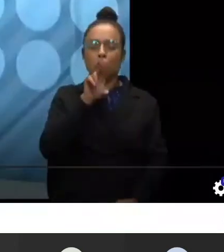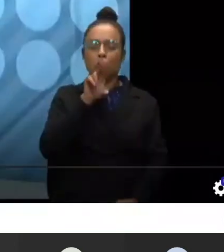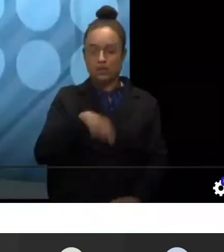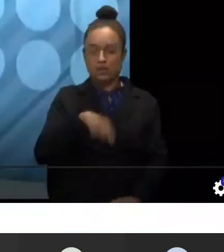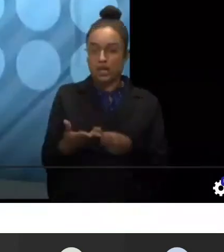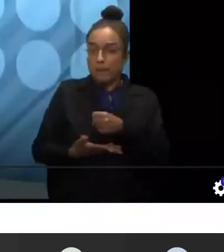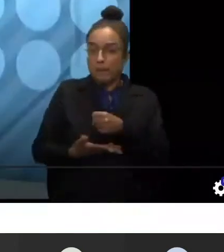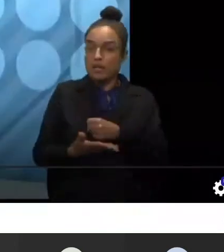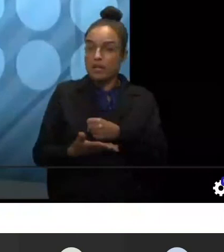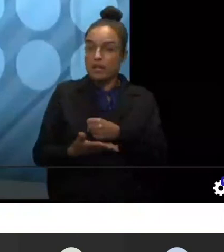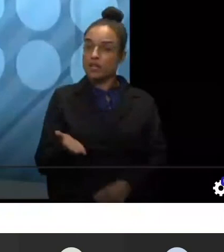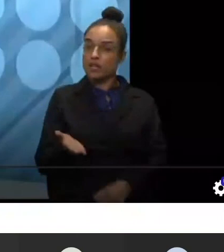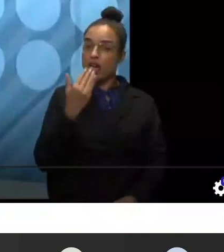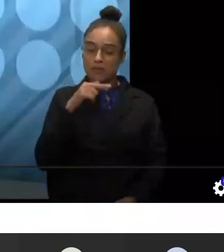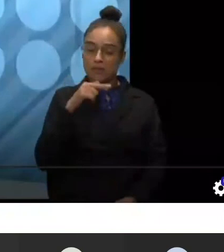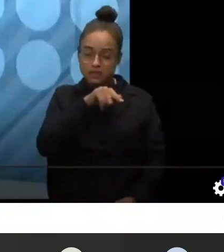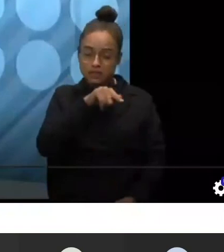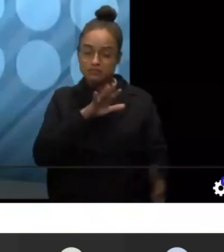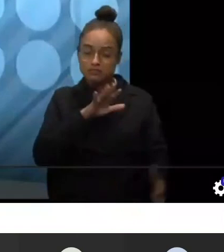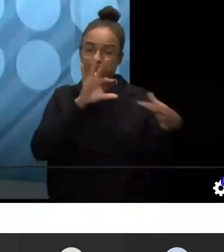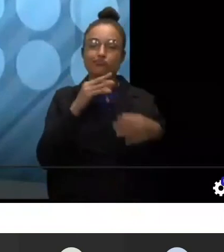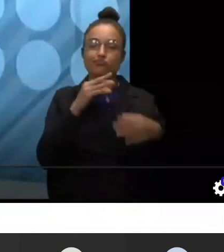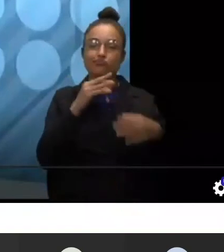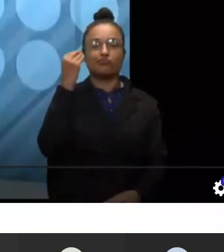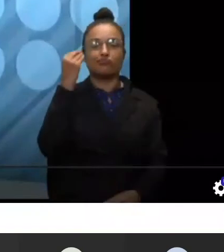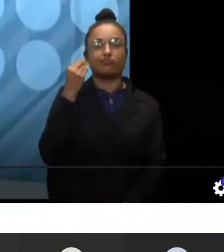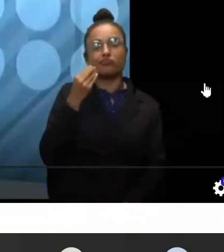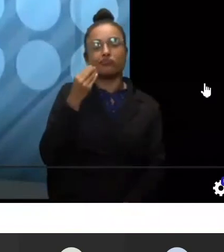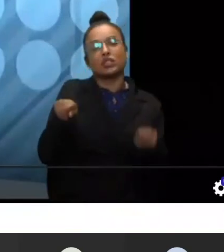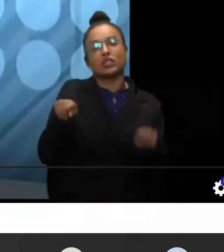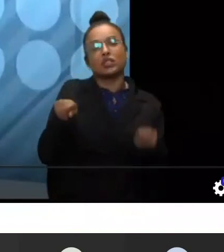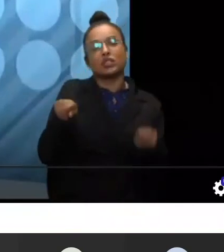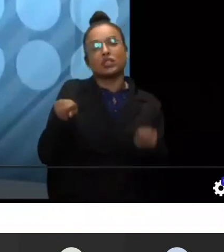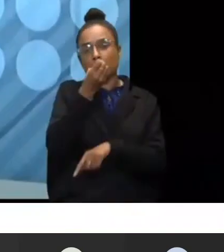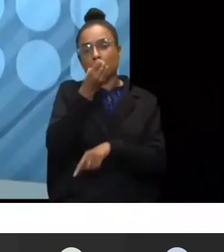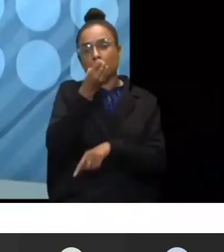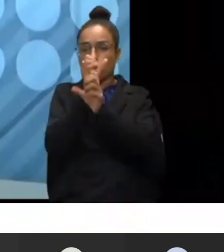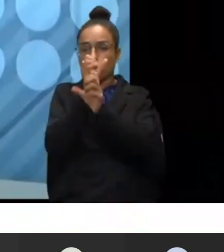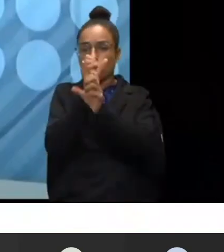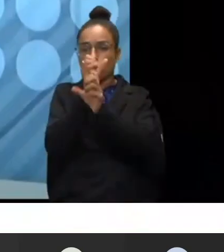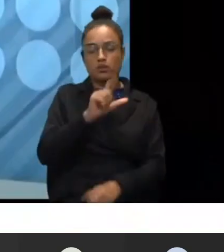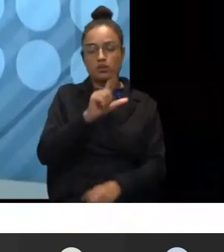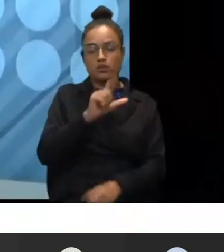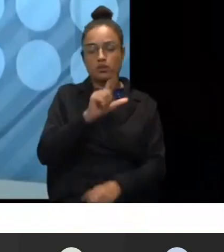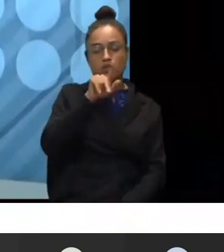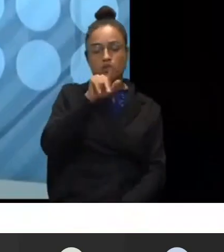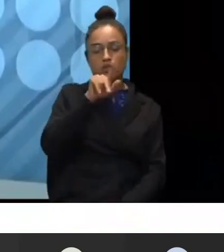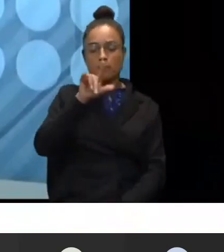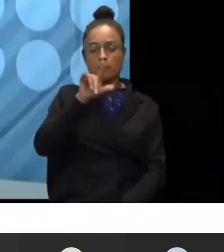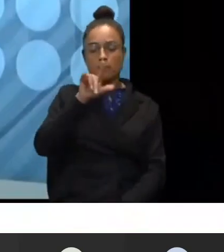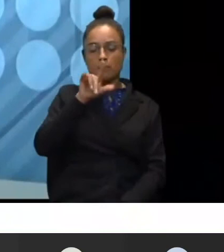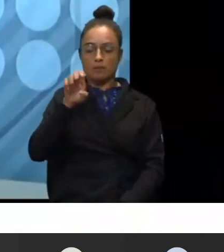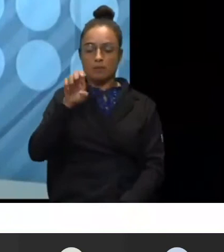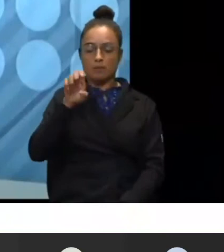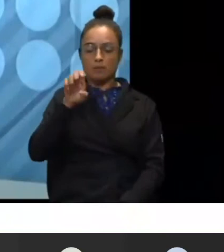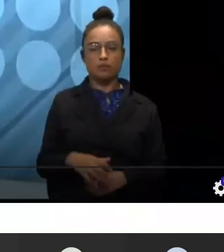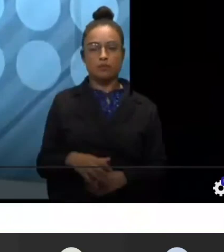a extração e posterior quantificação desses lipídios pelo método de